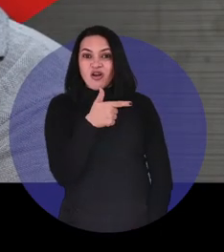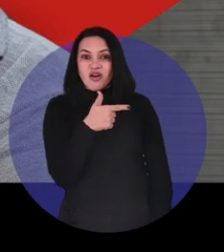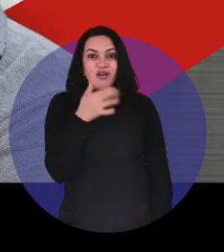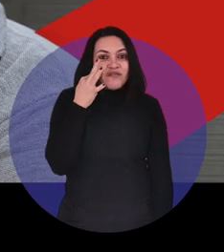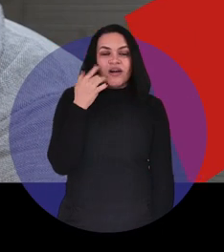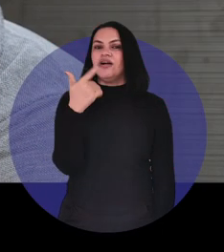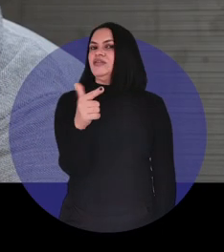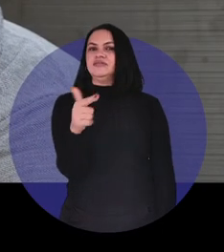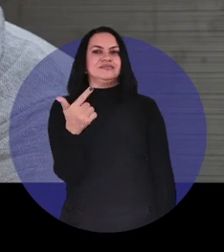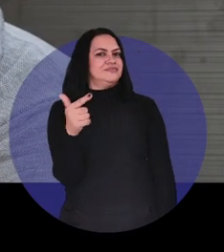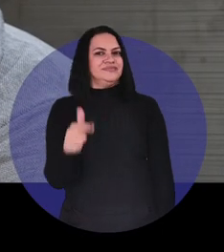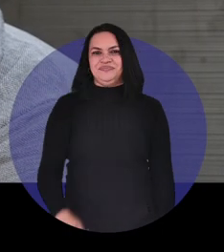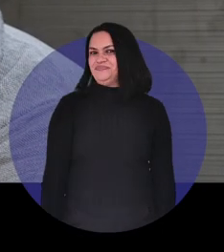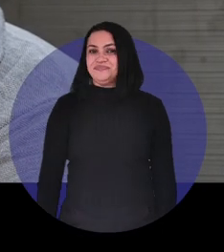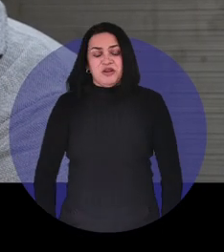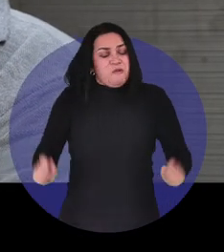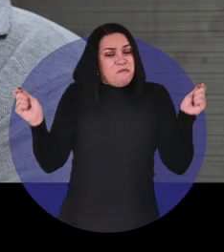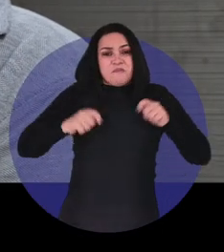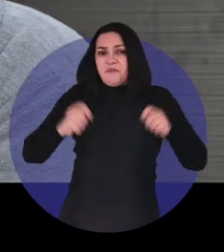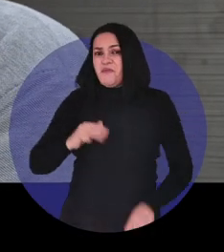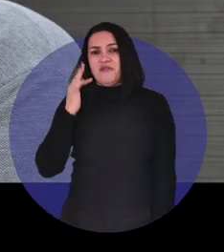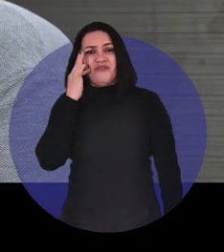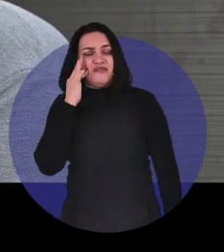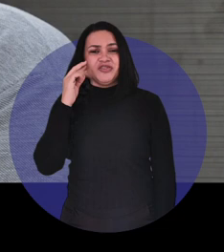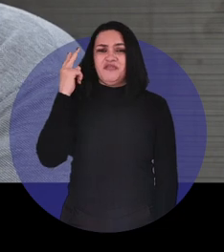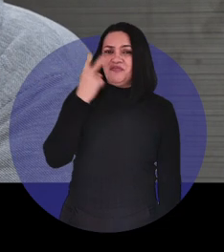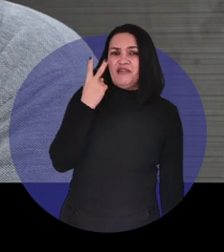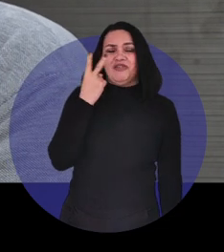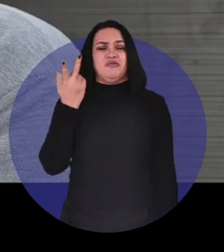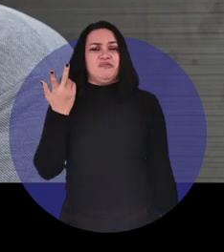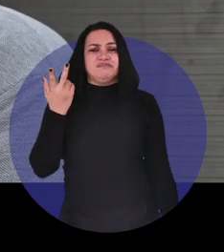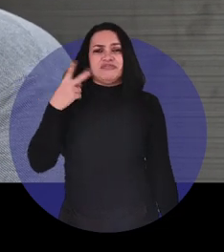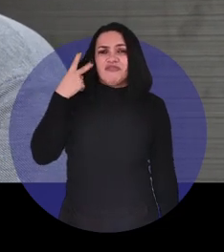Melhor do que ele, não tem. Ele pode se candidatar a